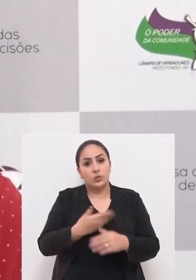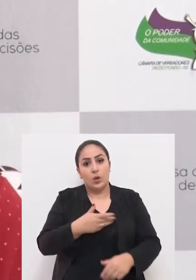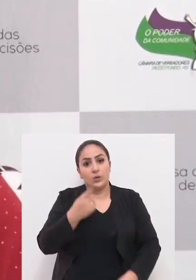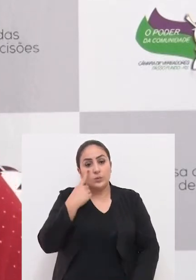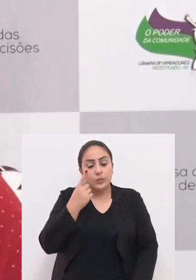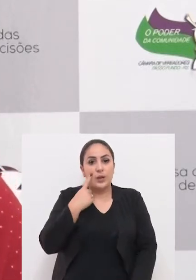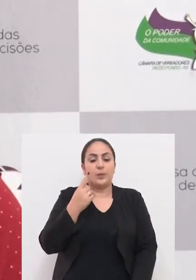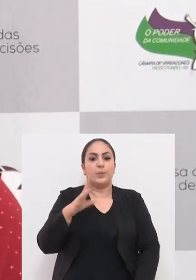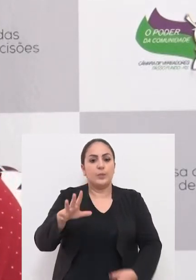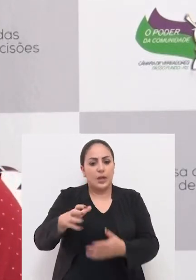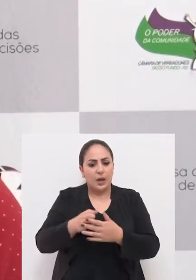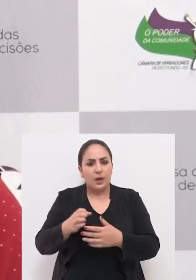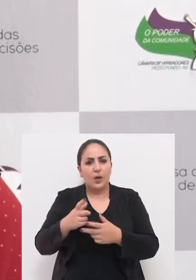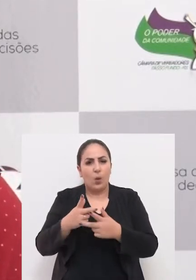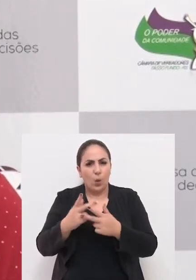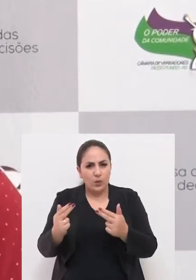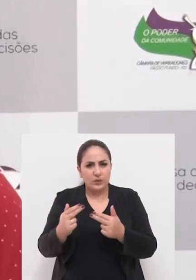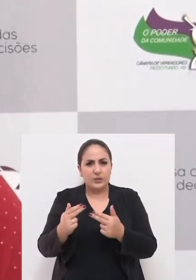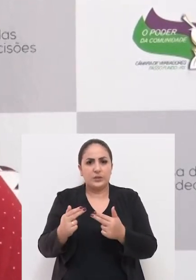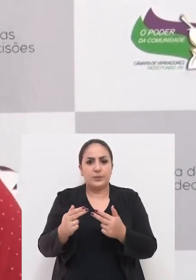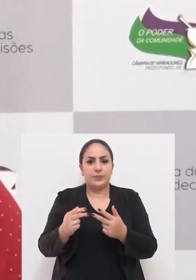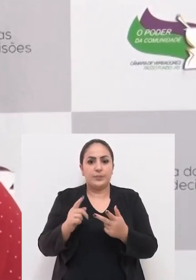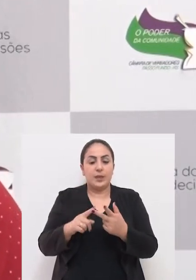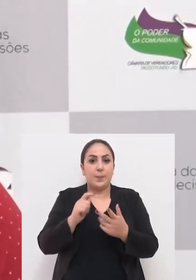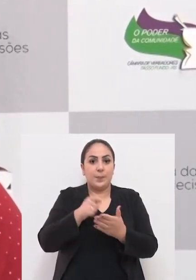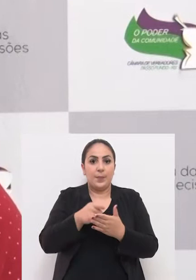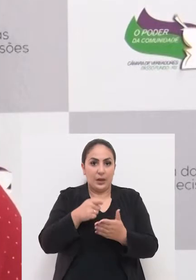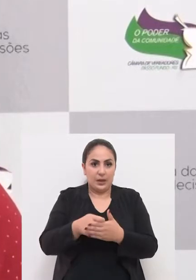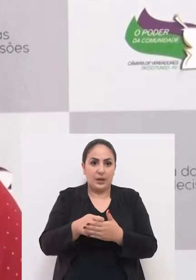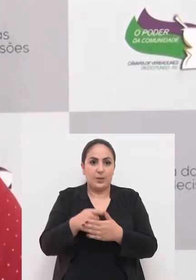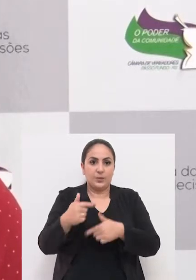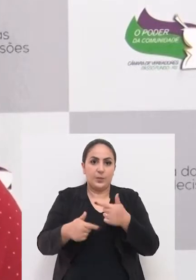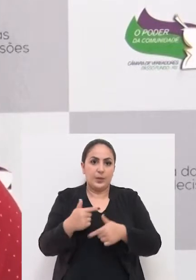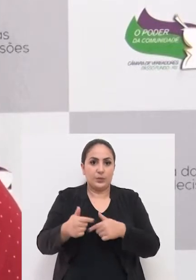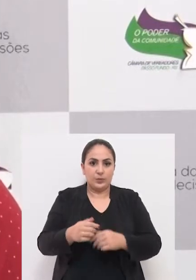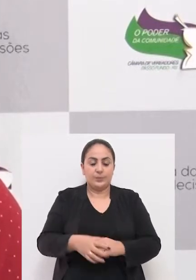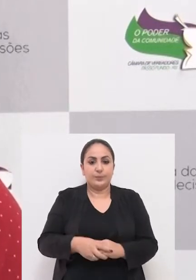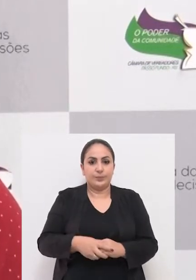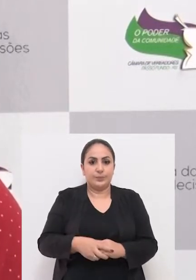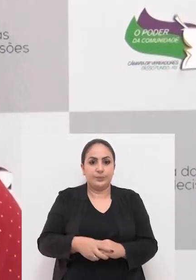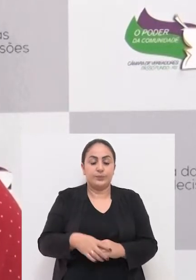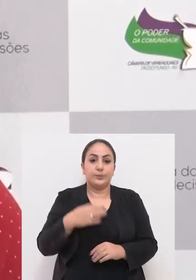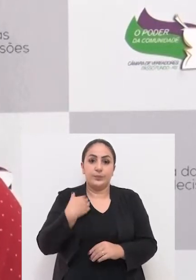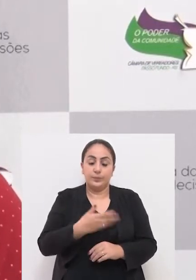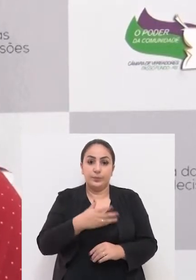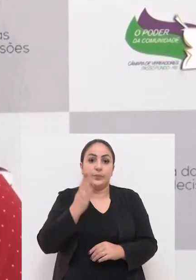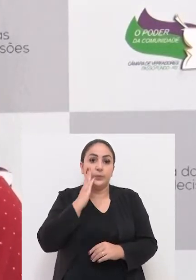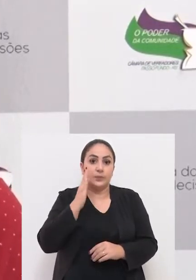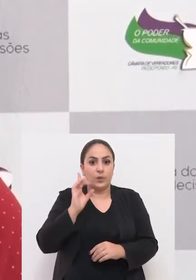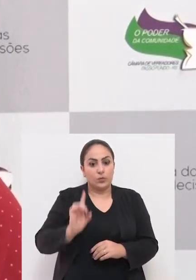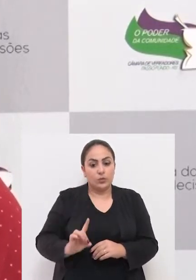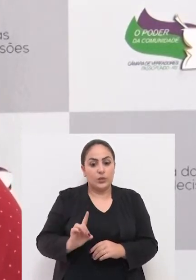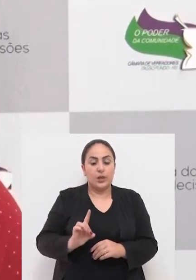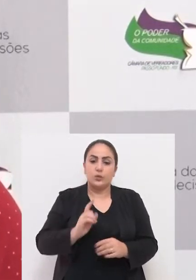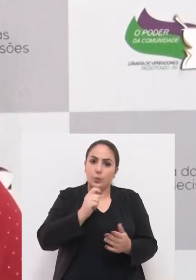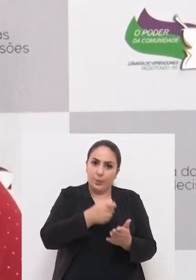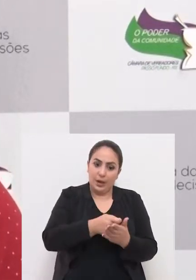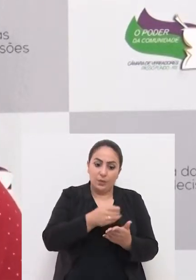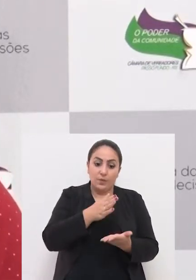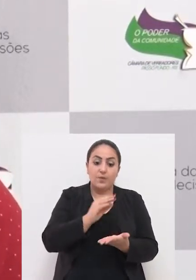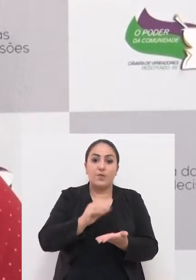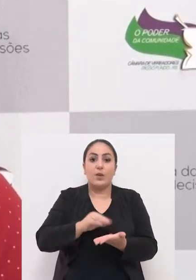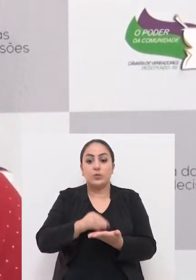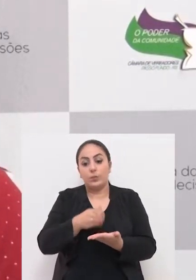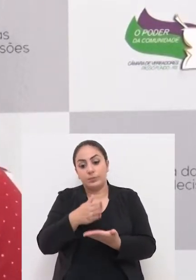Então o que a gente está sugerindo é a apreensão de bens, para a venda desses bens e para pagar os trabalhadores que ficaram a ver navios. A gente sabe que parte dos direitos